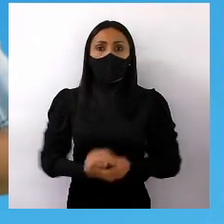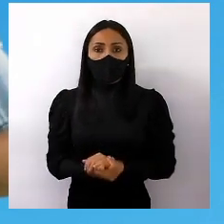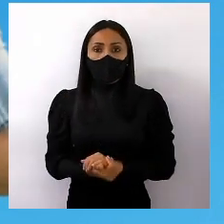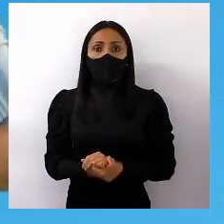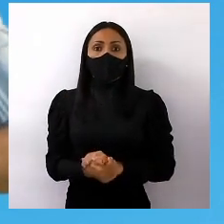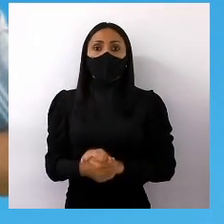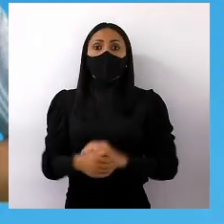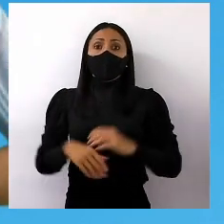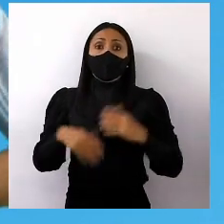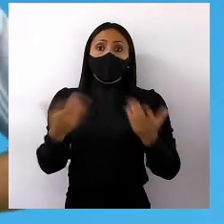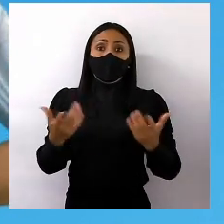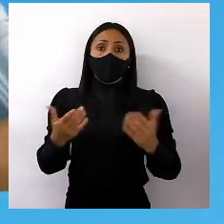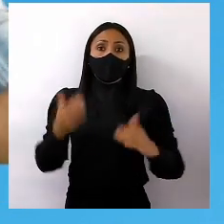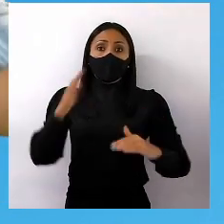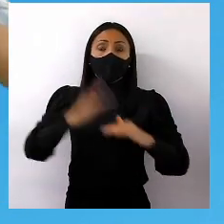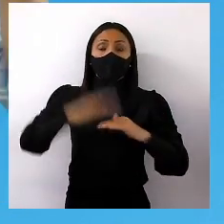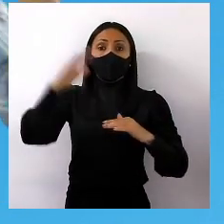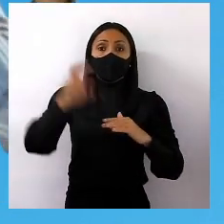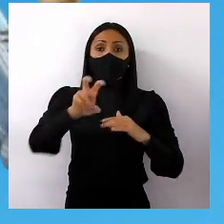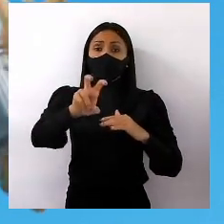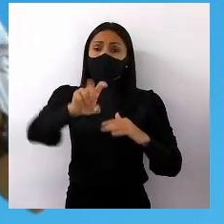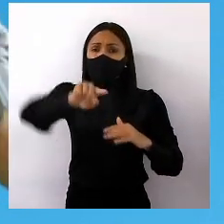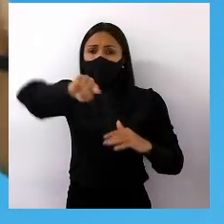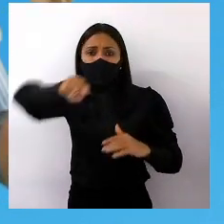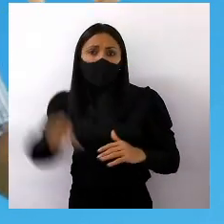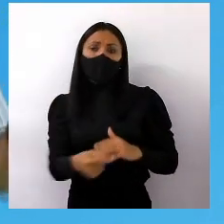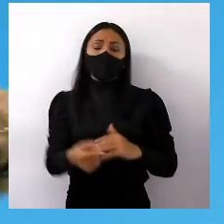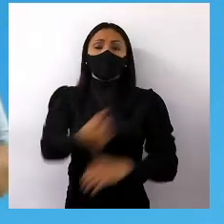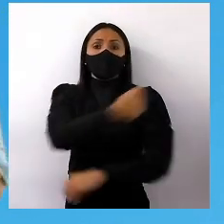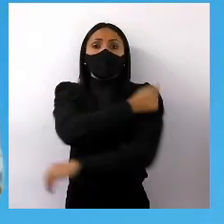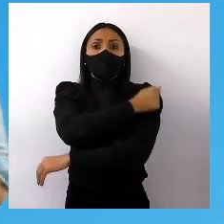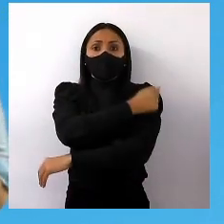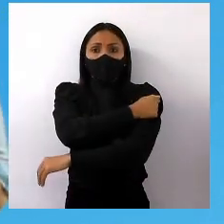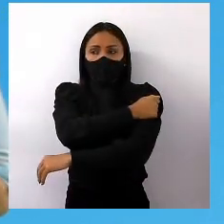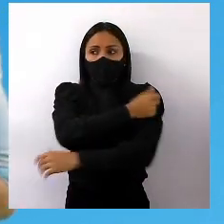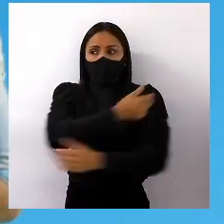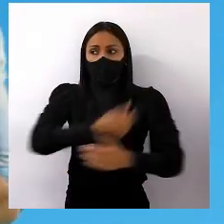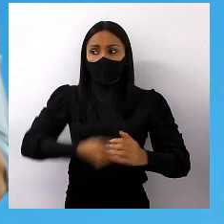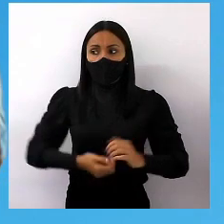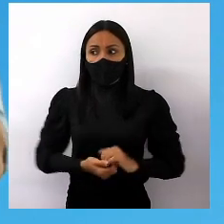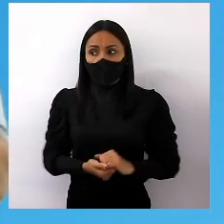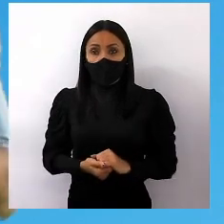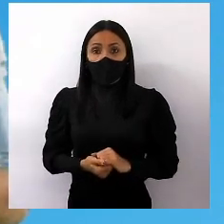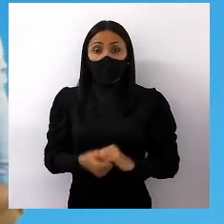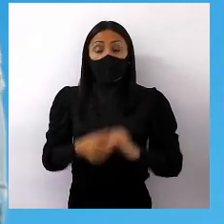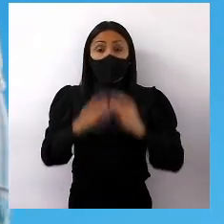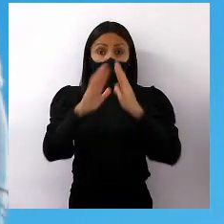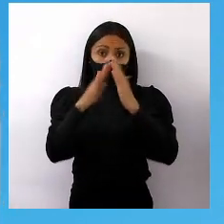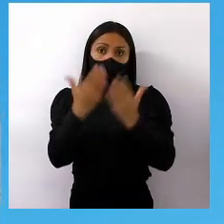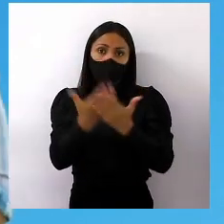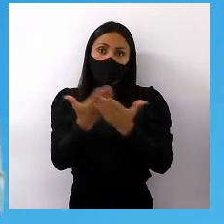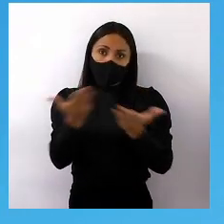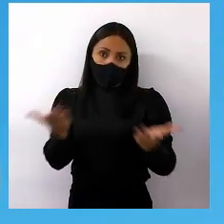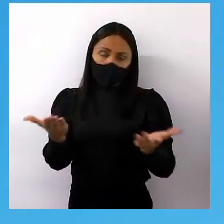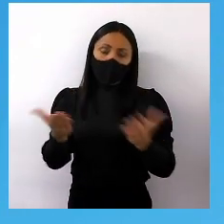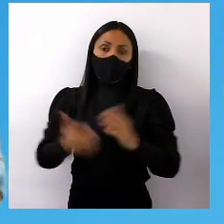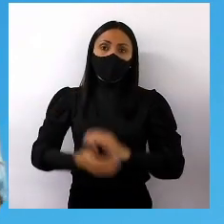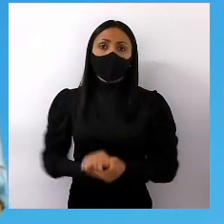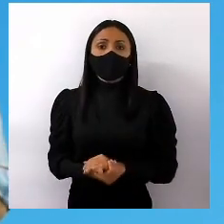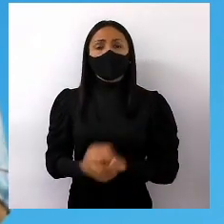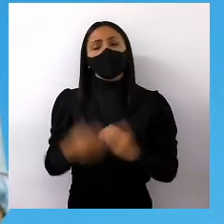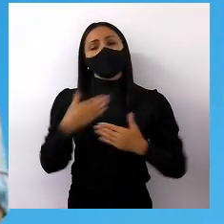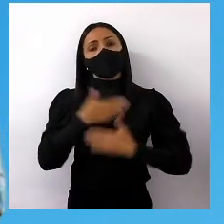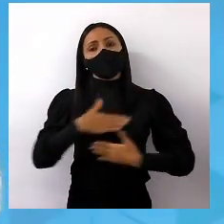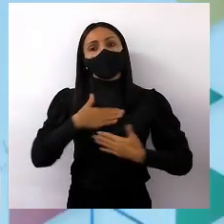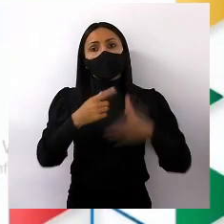os mais de 5.000 alunos descendentes da escola de André. E mais uma vez eu gostaria